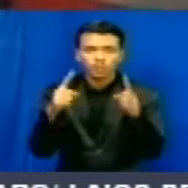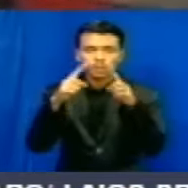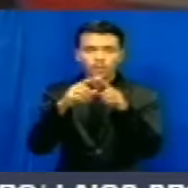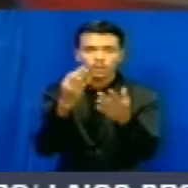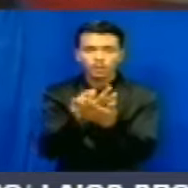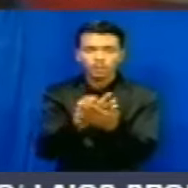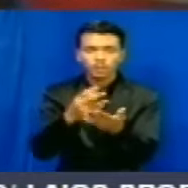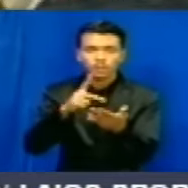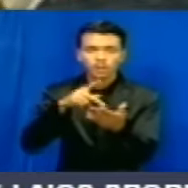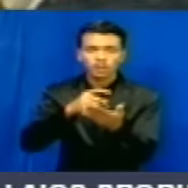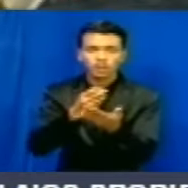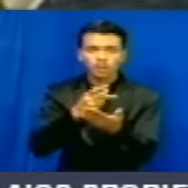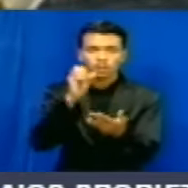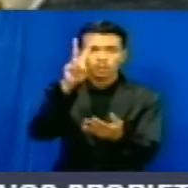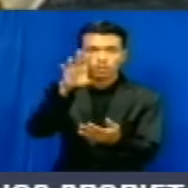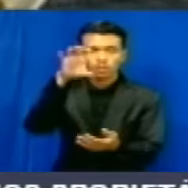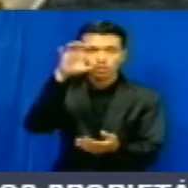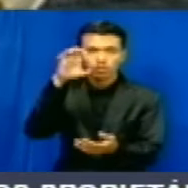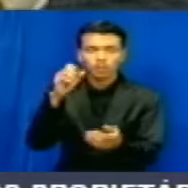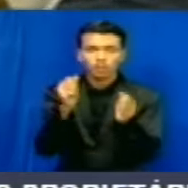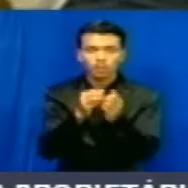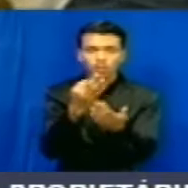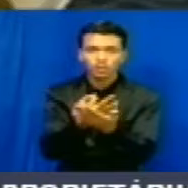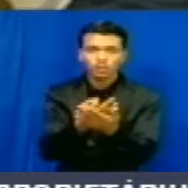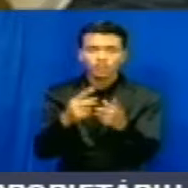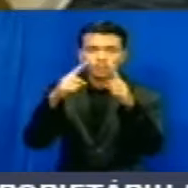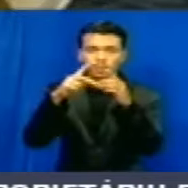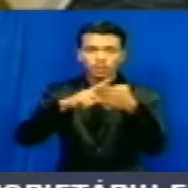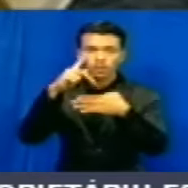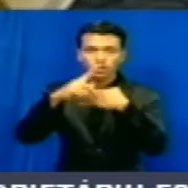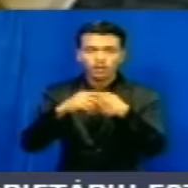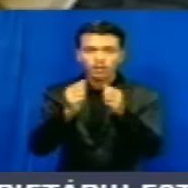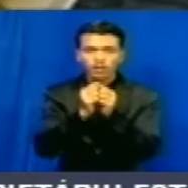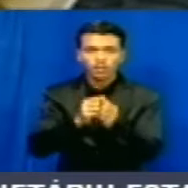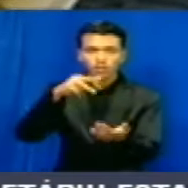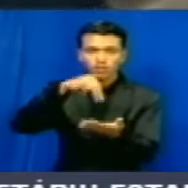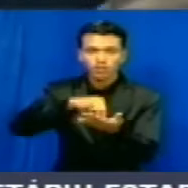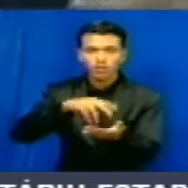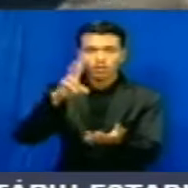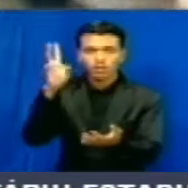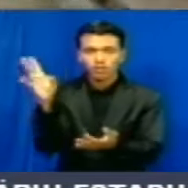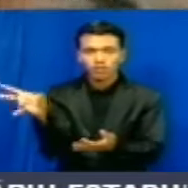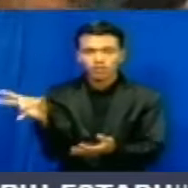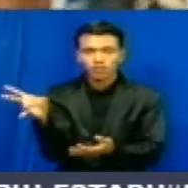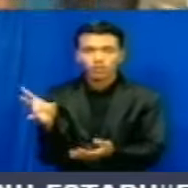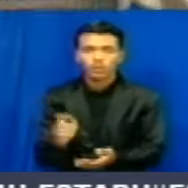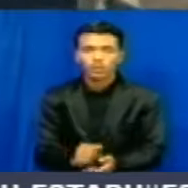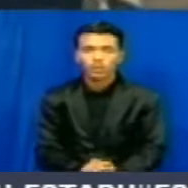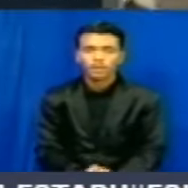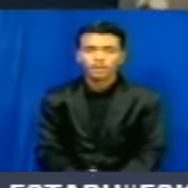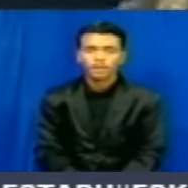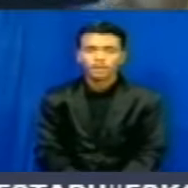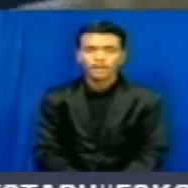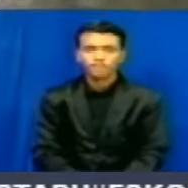dólares americano atos rua. O fundo nebe prevê ba programa ne hamuto milhão hito nulu. Inês das Dores,